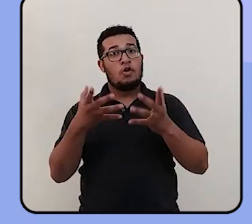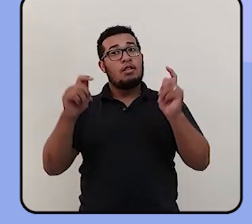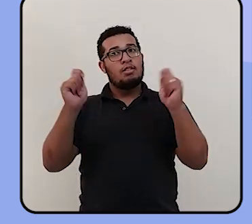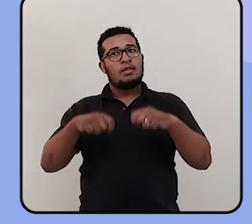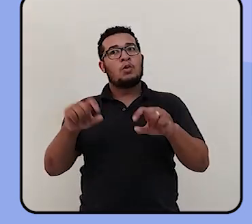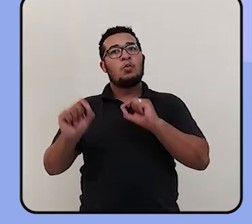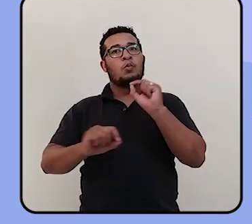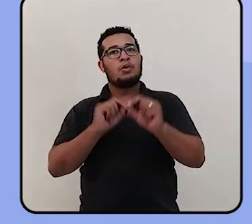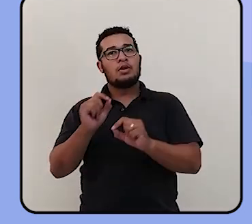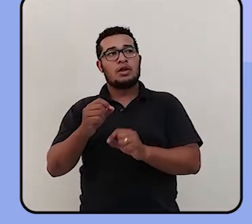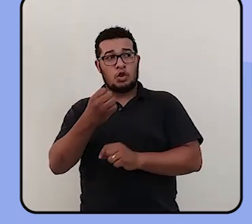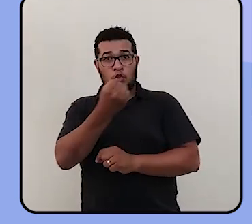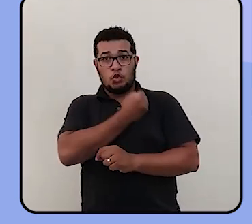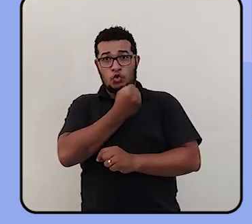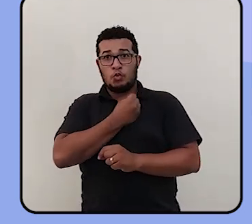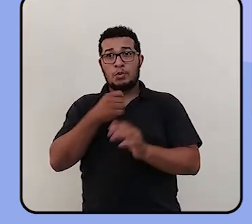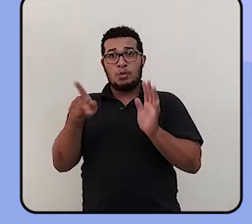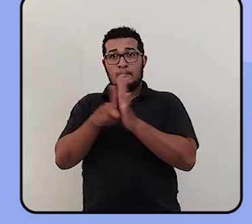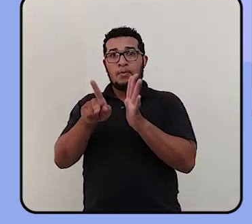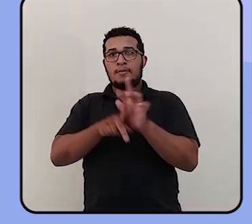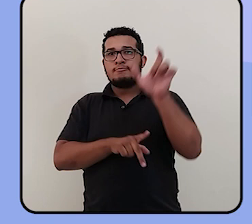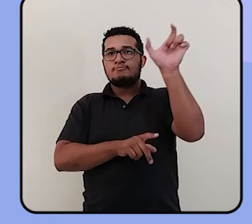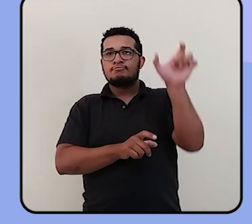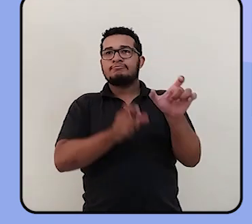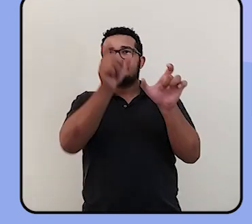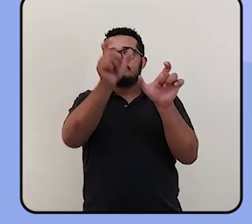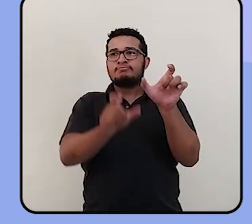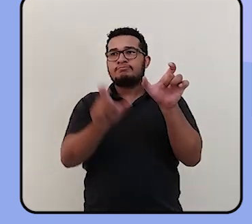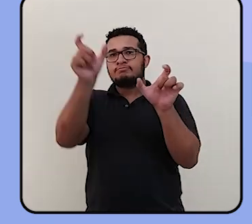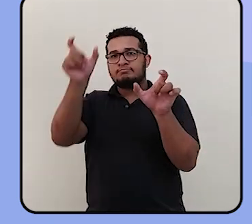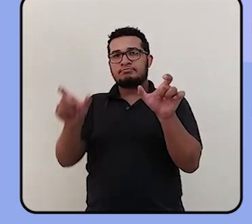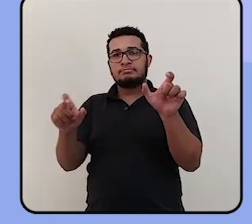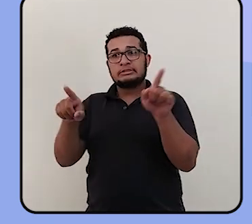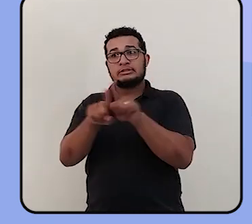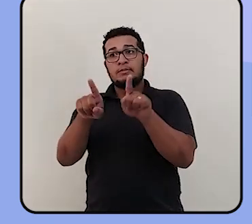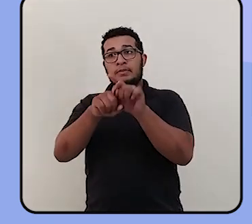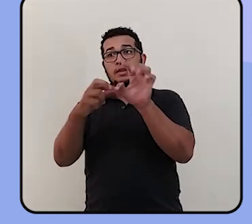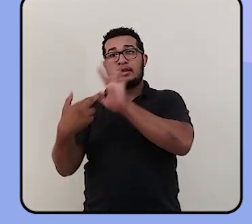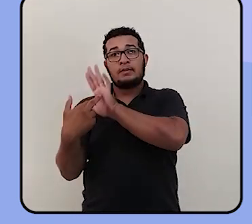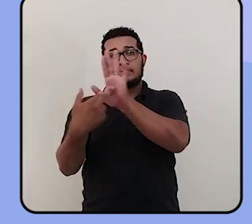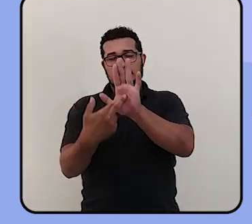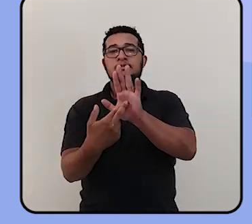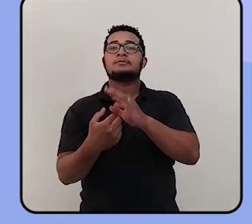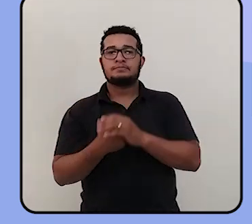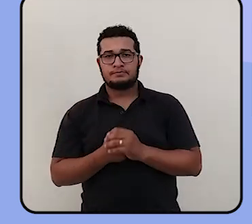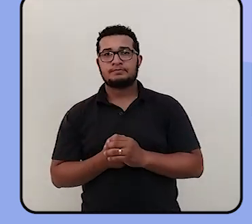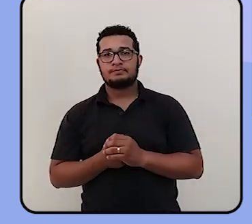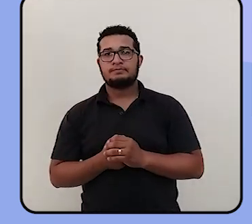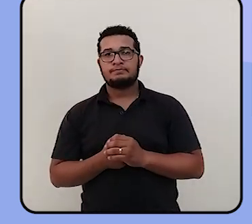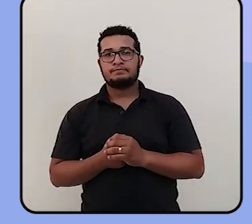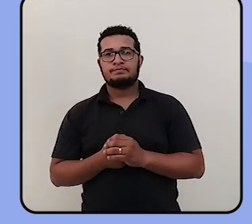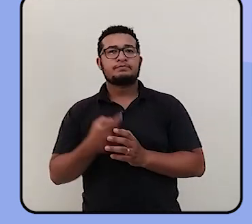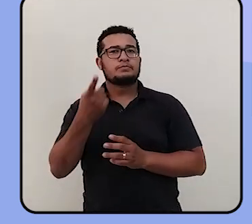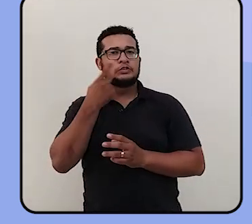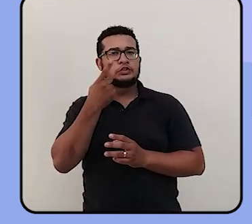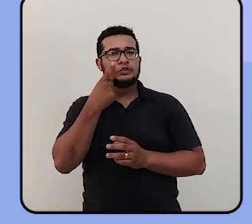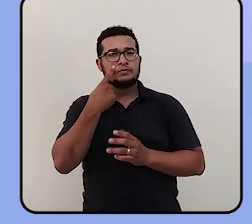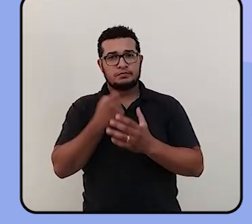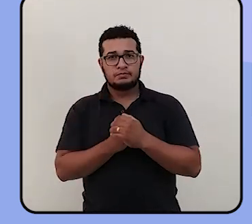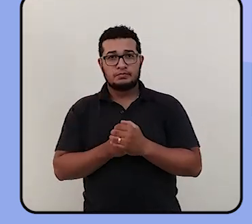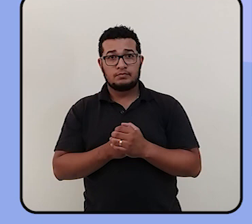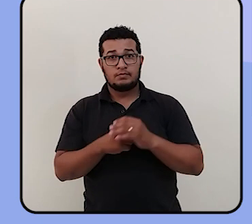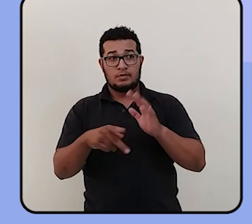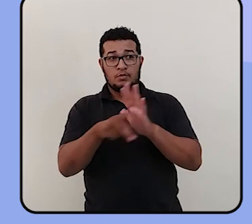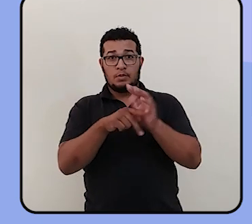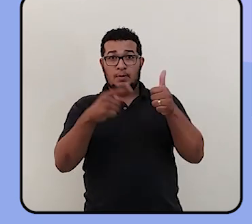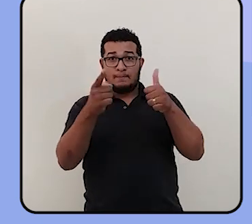sim, você vai pegar os números que estão na coluna e representar como razão. Se liga aí,